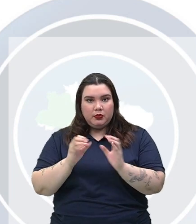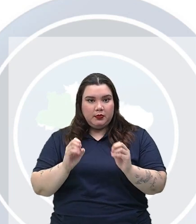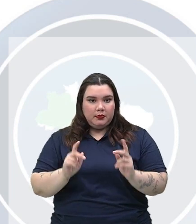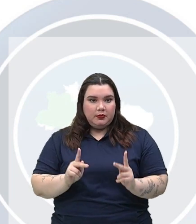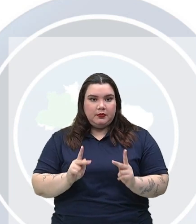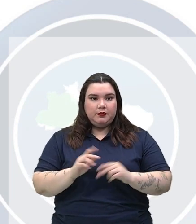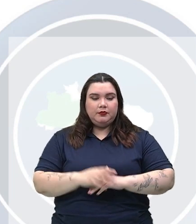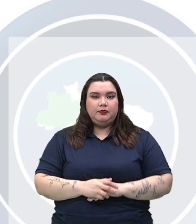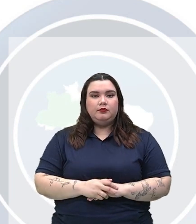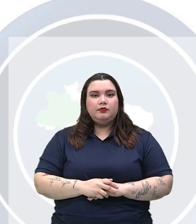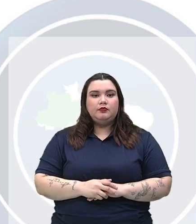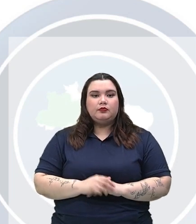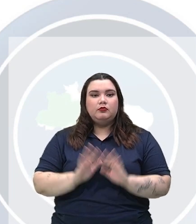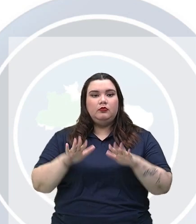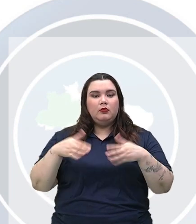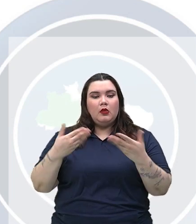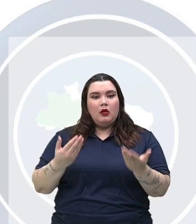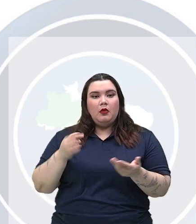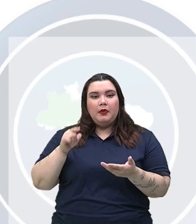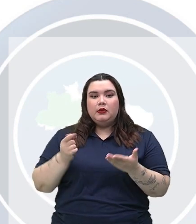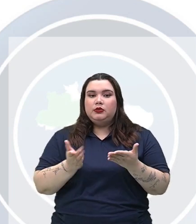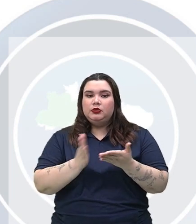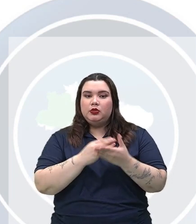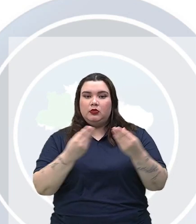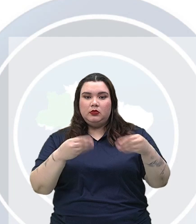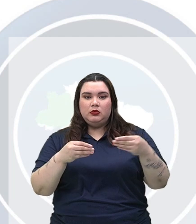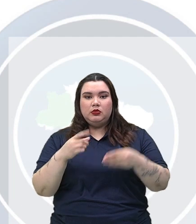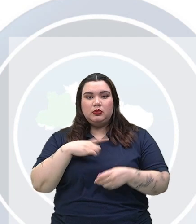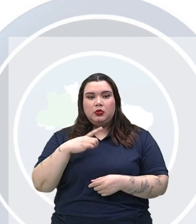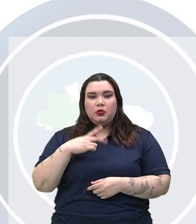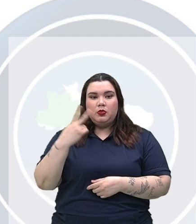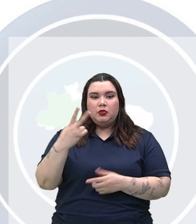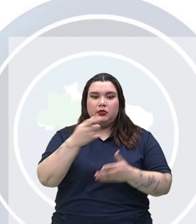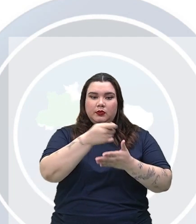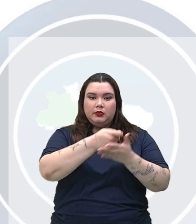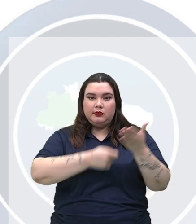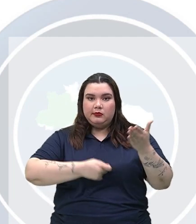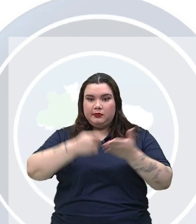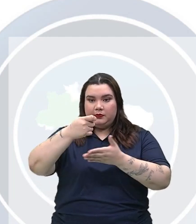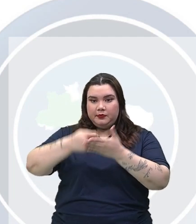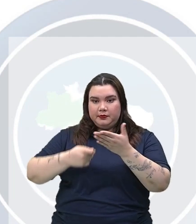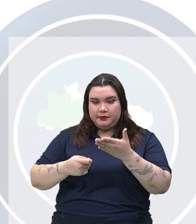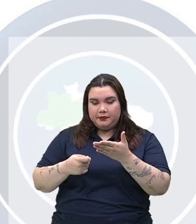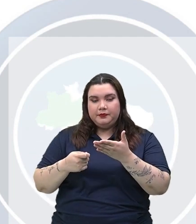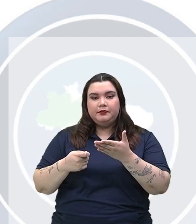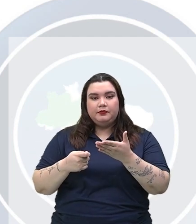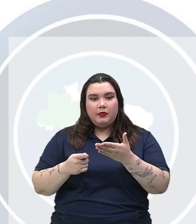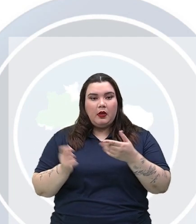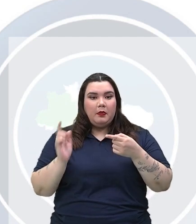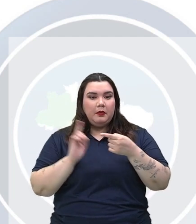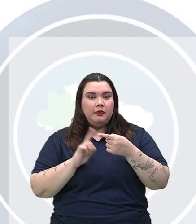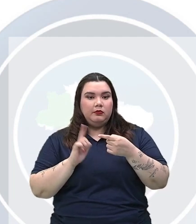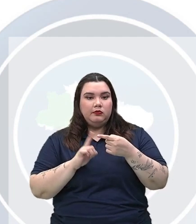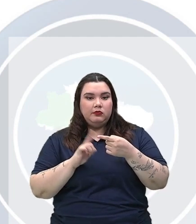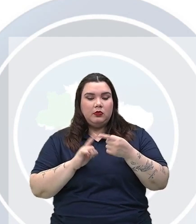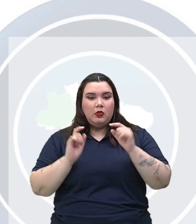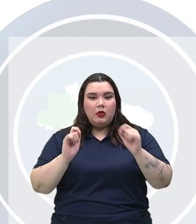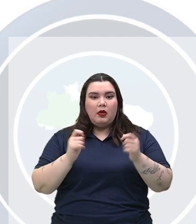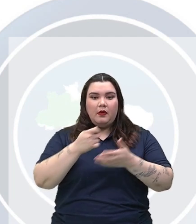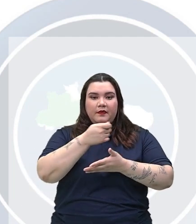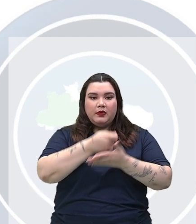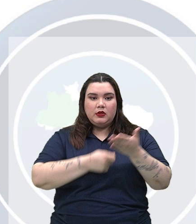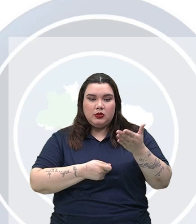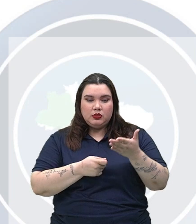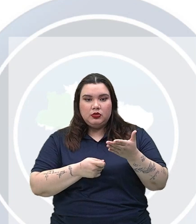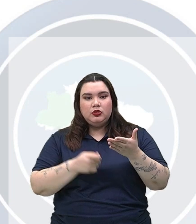bom? Então, assim, o diário físico ele é composto de 2 fichas padrão, né? A primeira é a ficha de